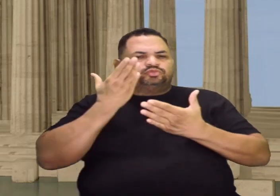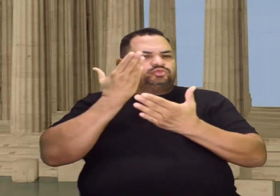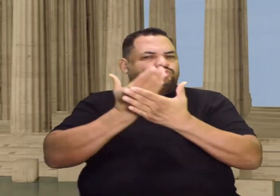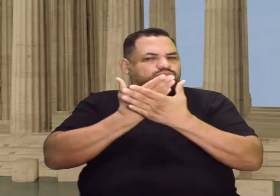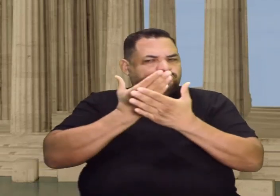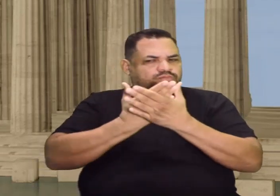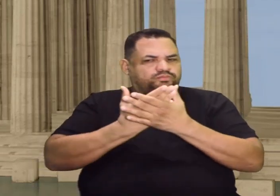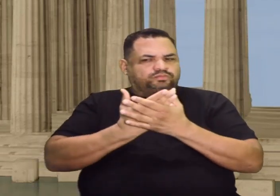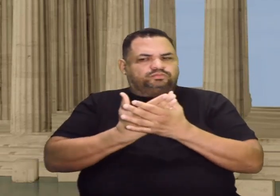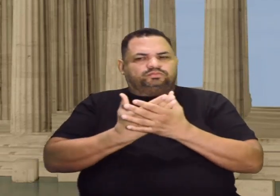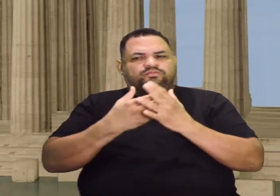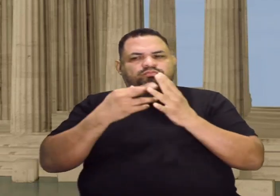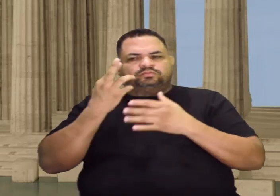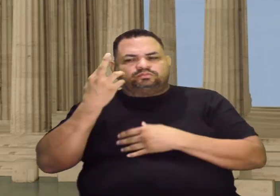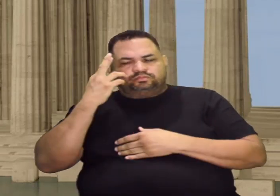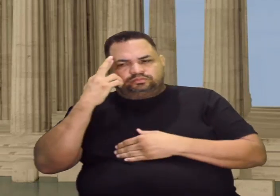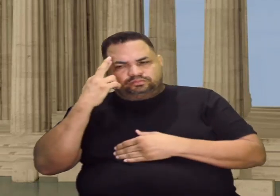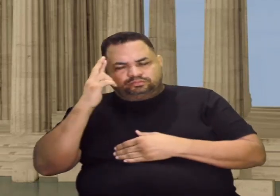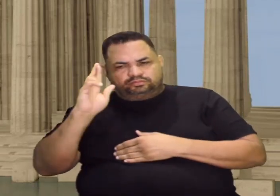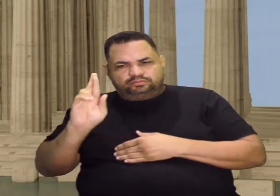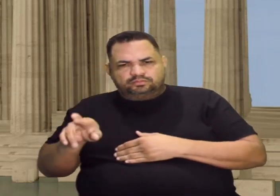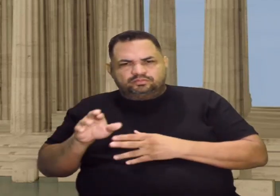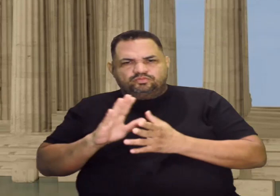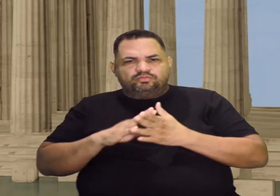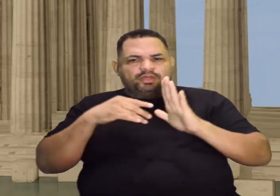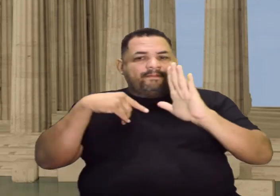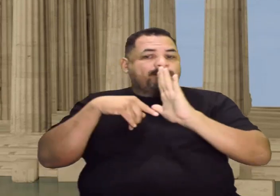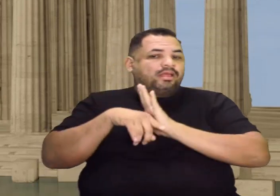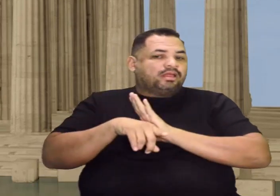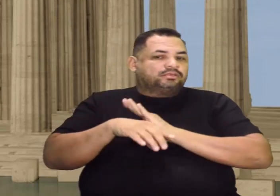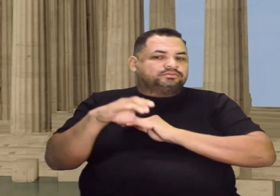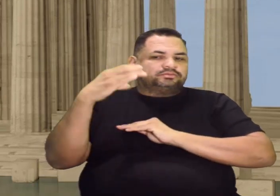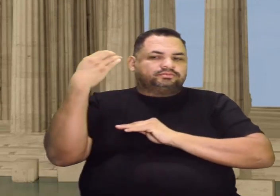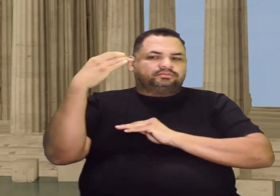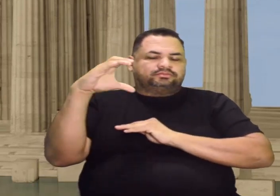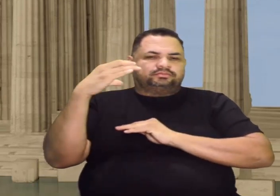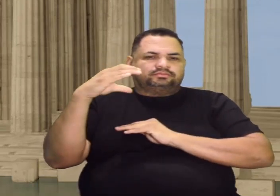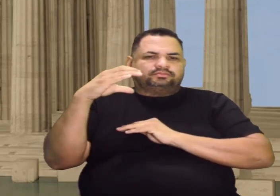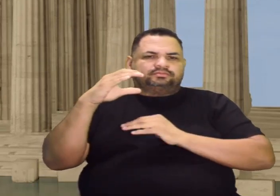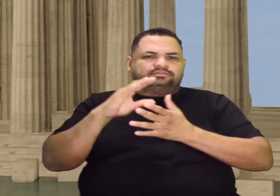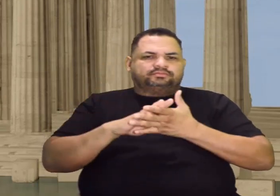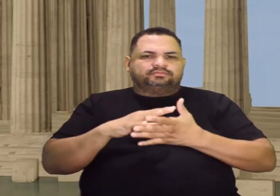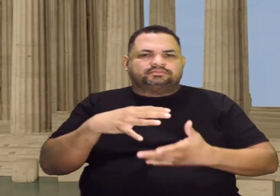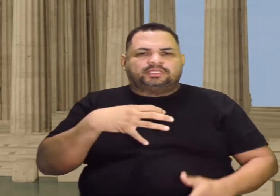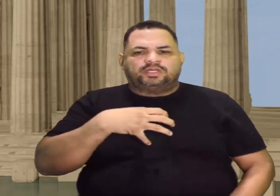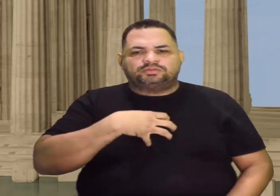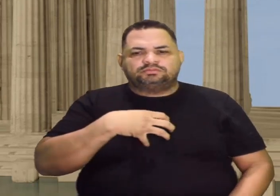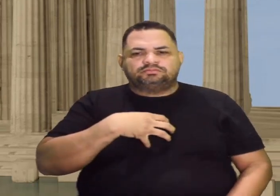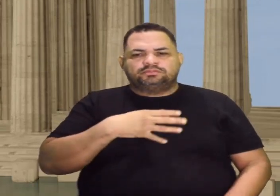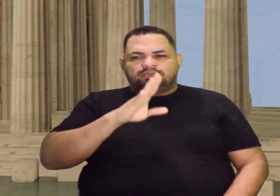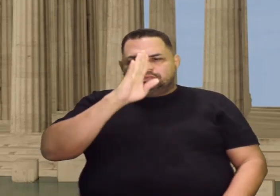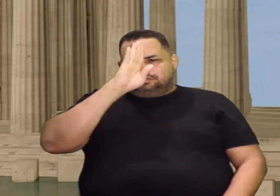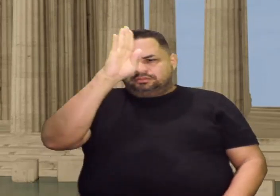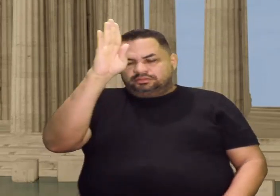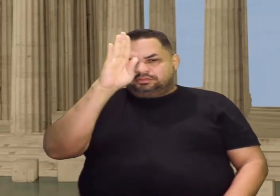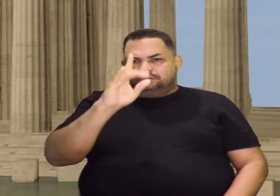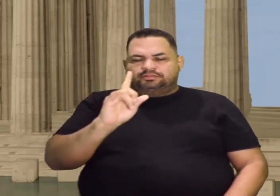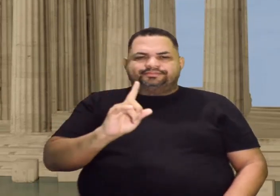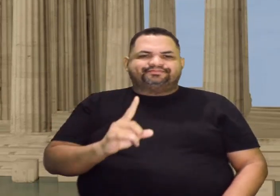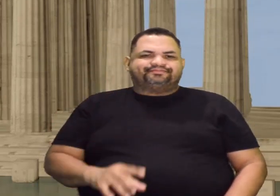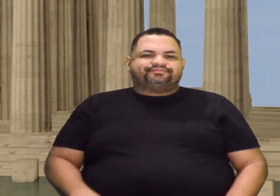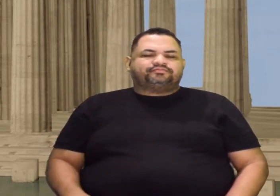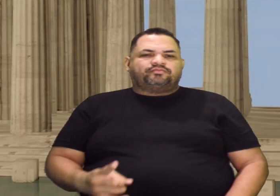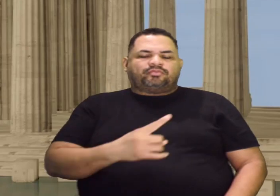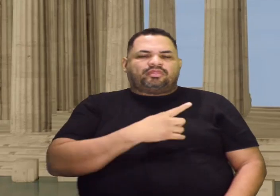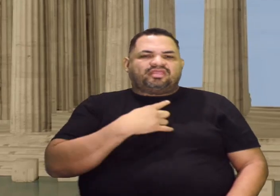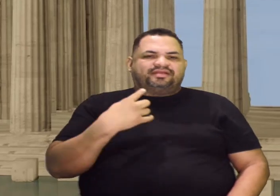razão, da questão dos questionamentos da ciência. Não lá que eu vou me sentir o centro das atenções, não. Só que